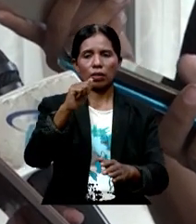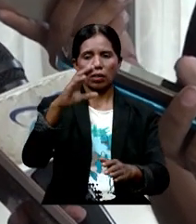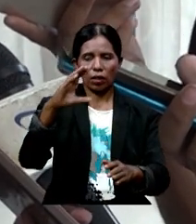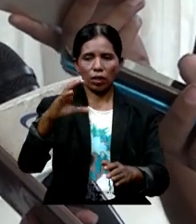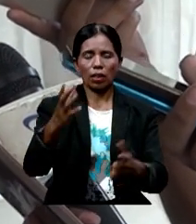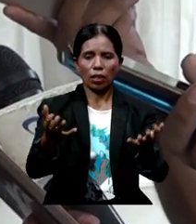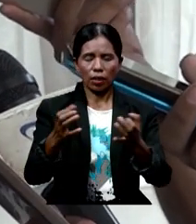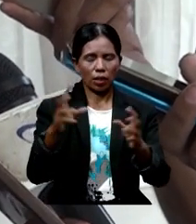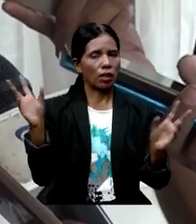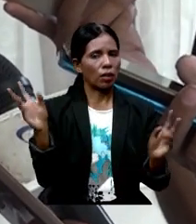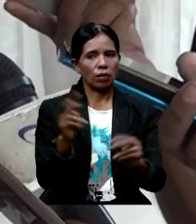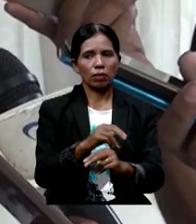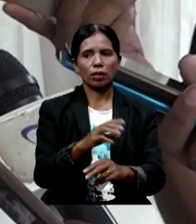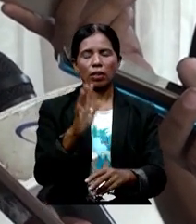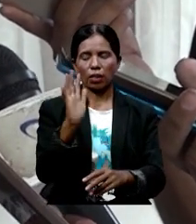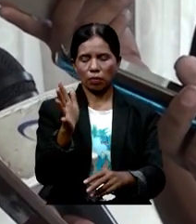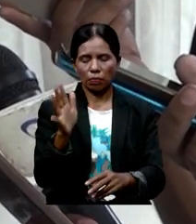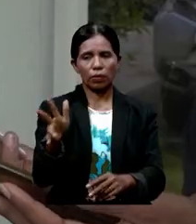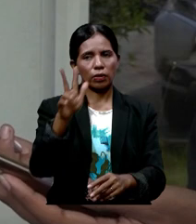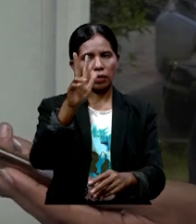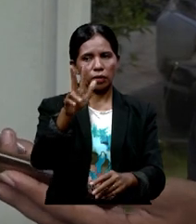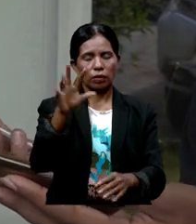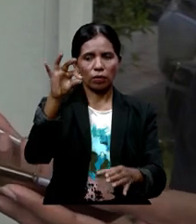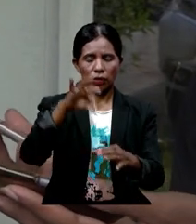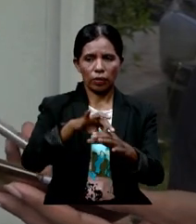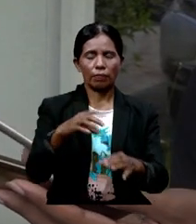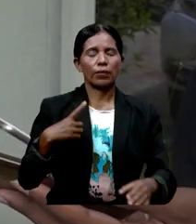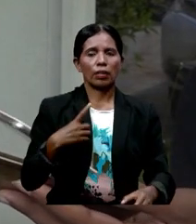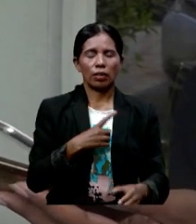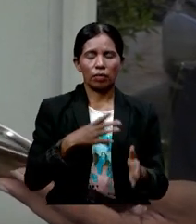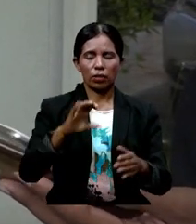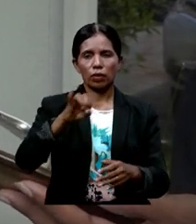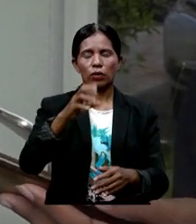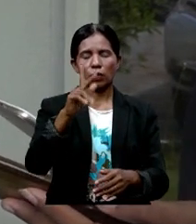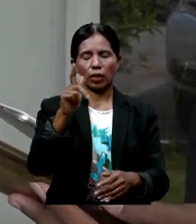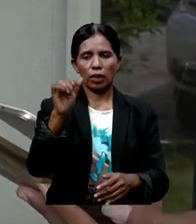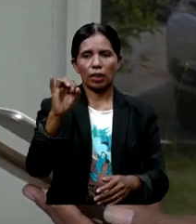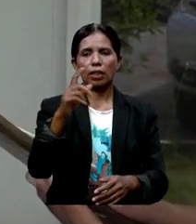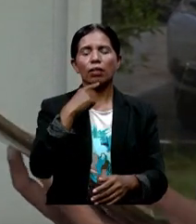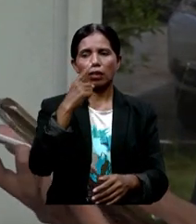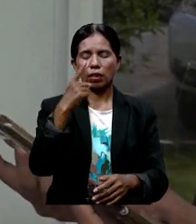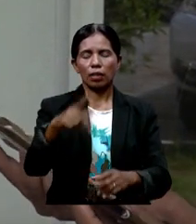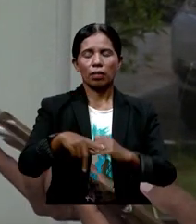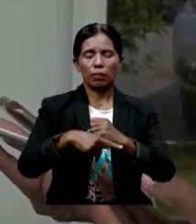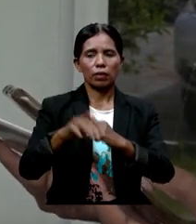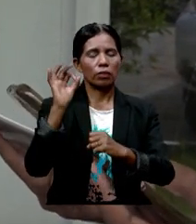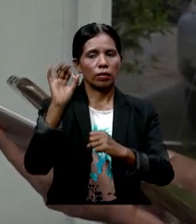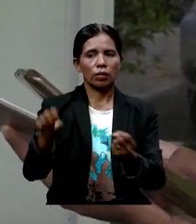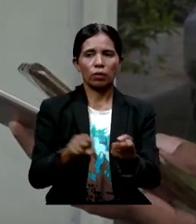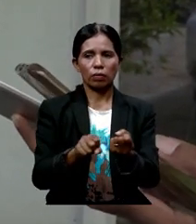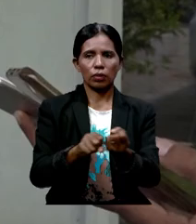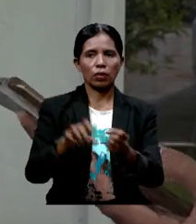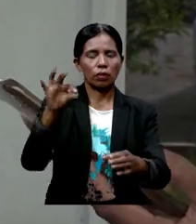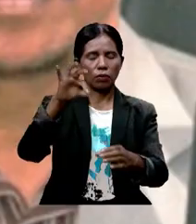cara aquela coisa tem que 53 votos. Deputado Joaquim dos Santos Borololi, Hateten, bancada Fretalense, apoia voto